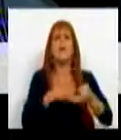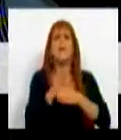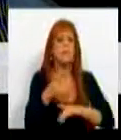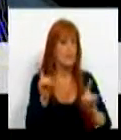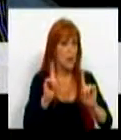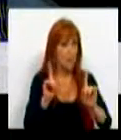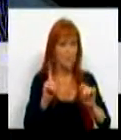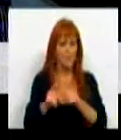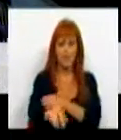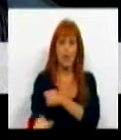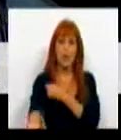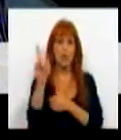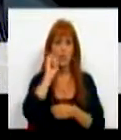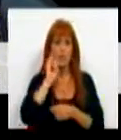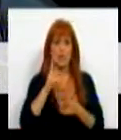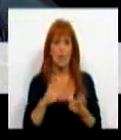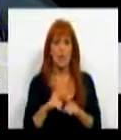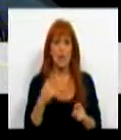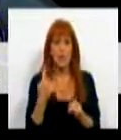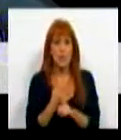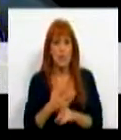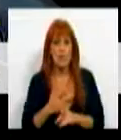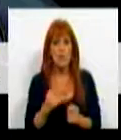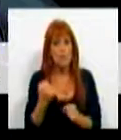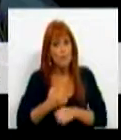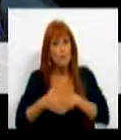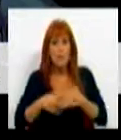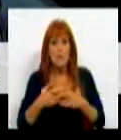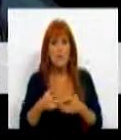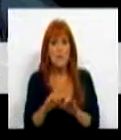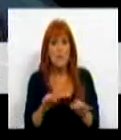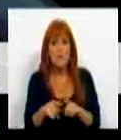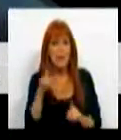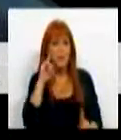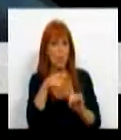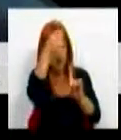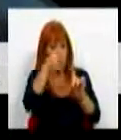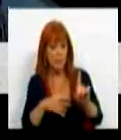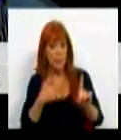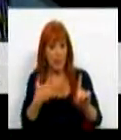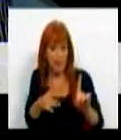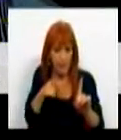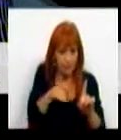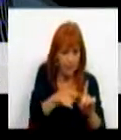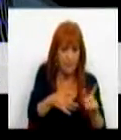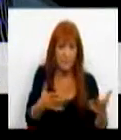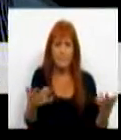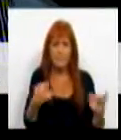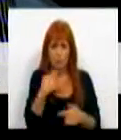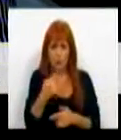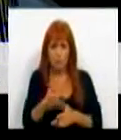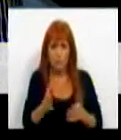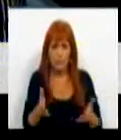Não. Do que no essencial as coisas funcionam de acordo com os objetivos pretendidos, que eu já